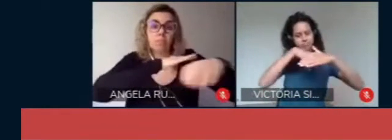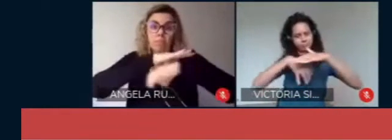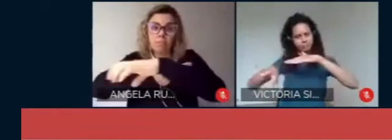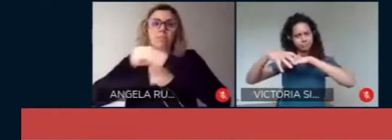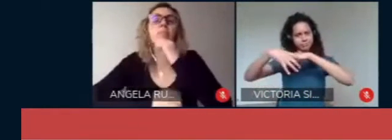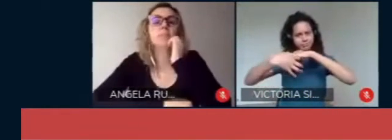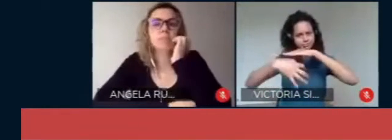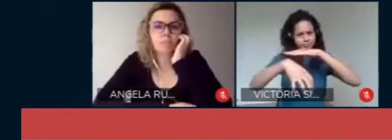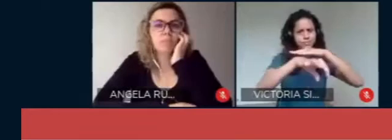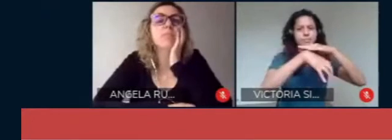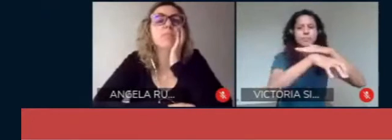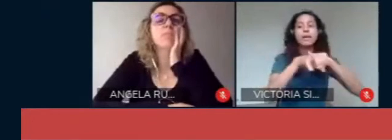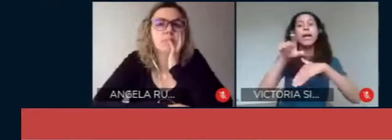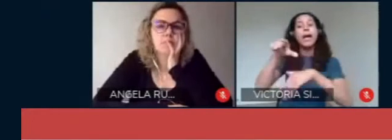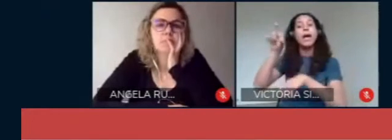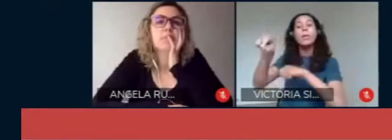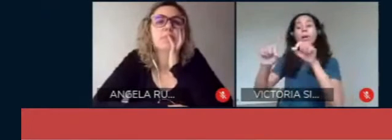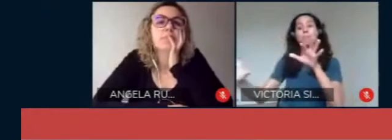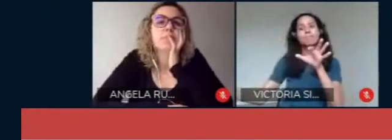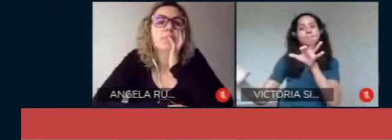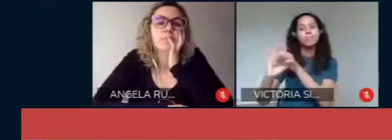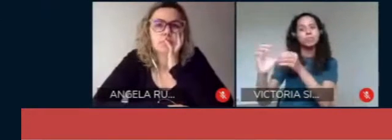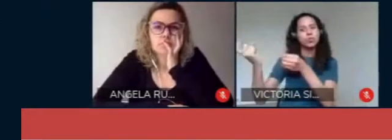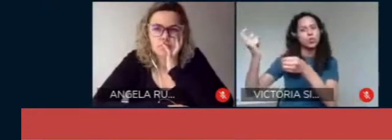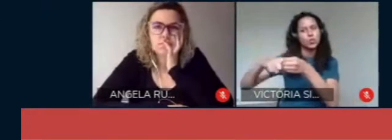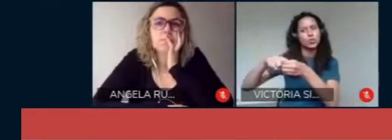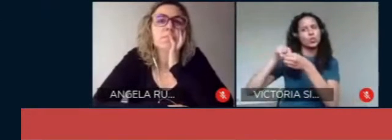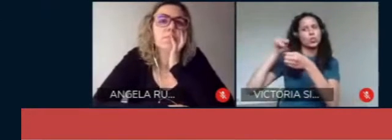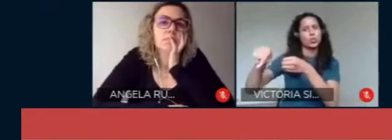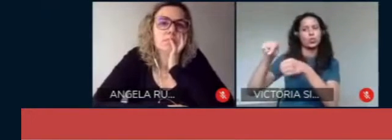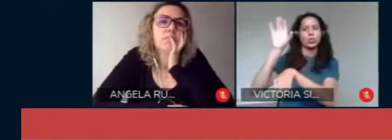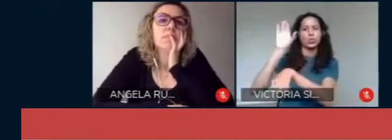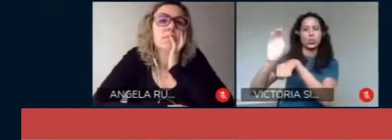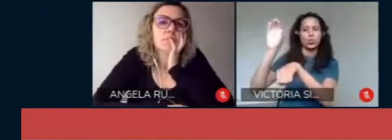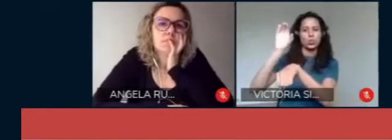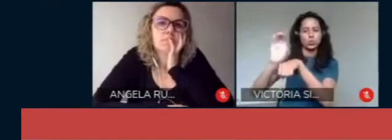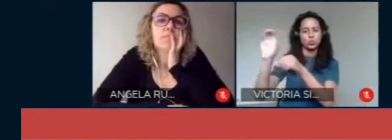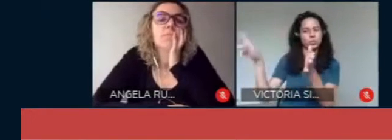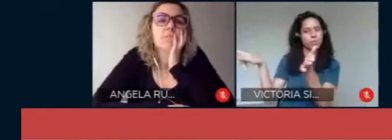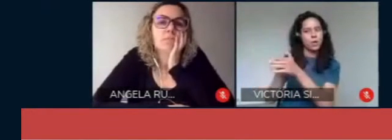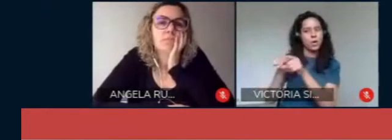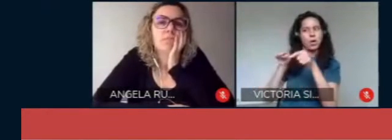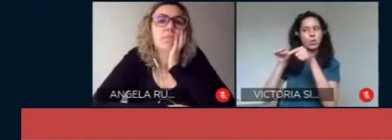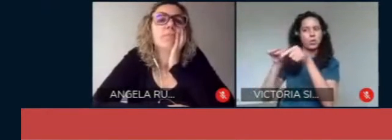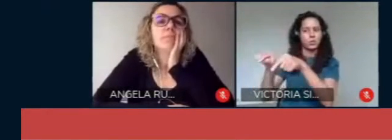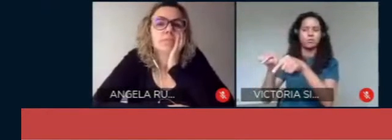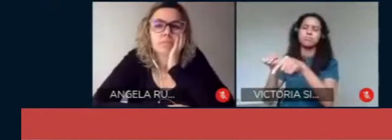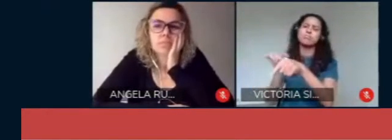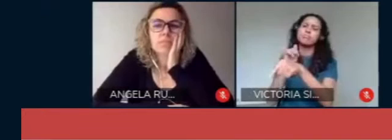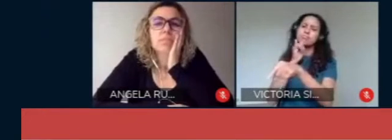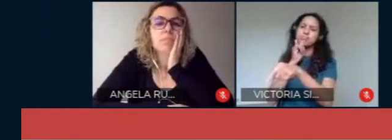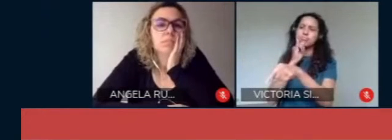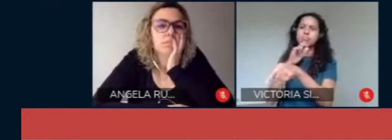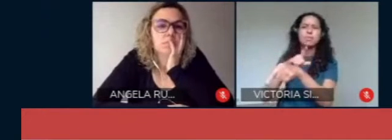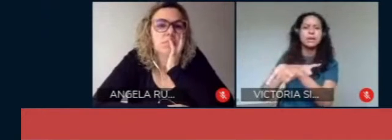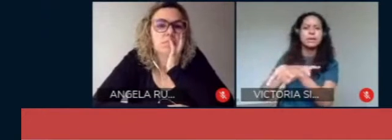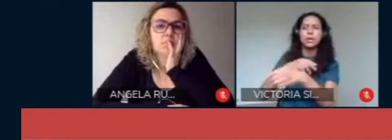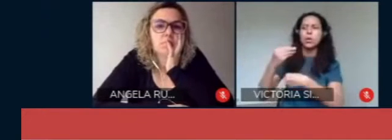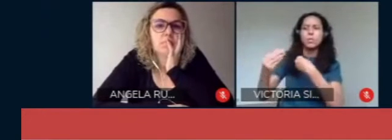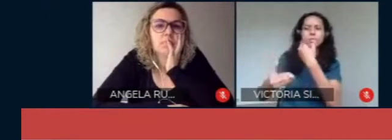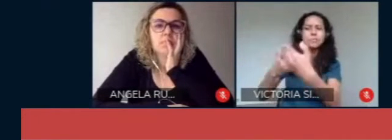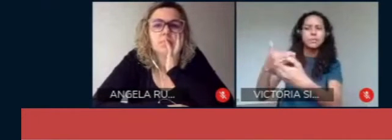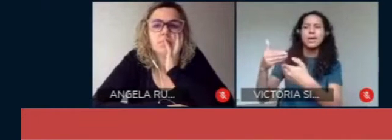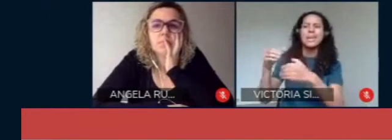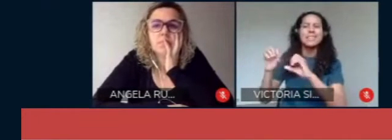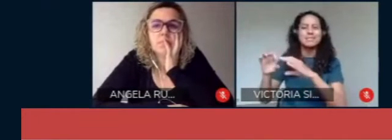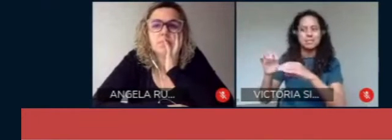que mais atenderá às necessidades de vocês durante o fazer ou o ensino e tudo mais serão